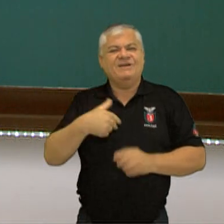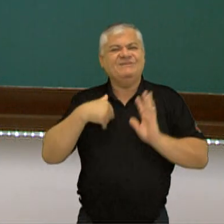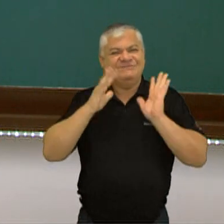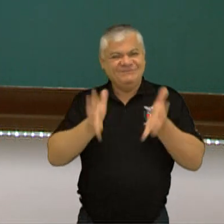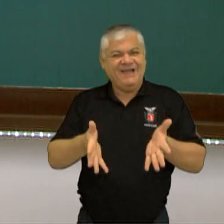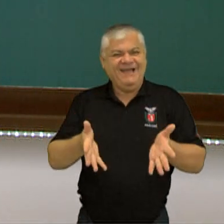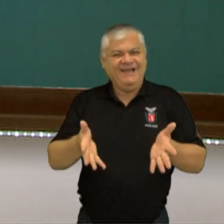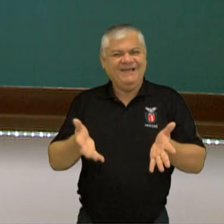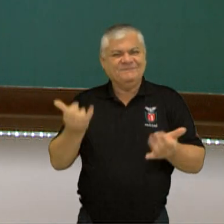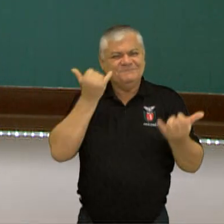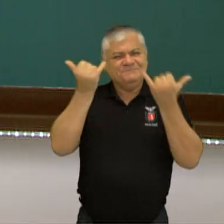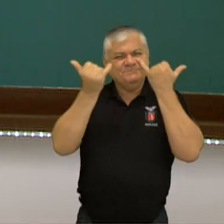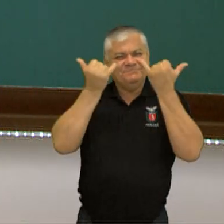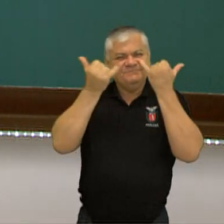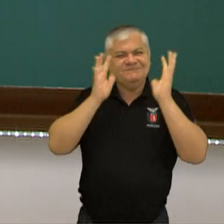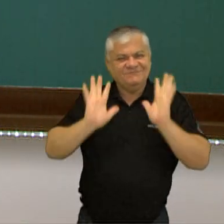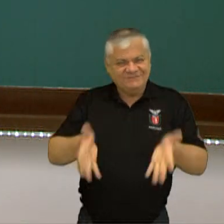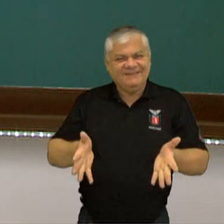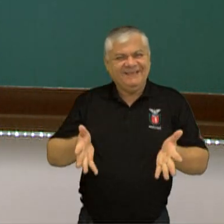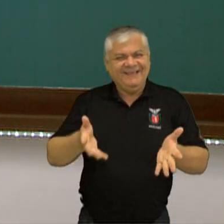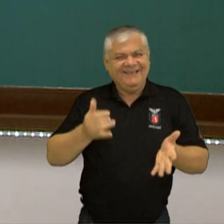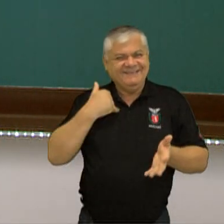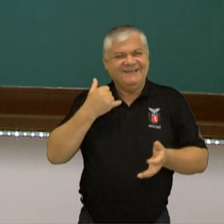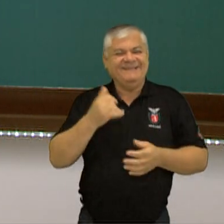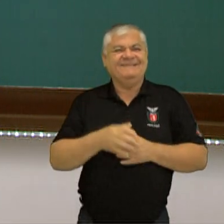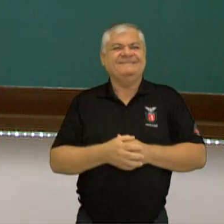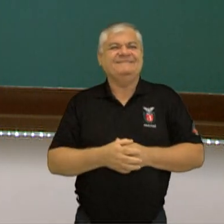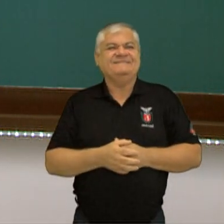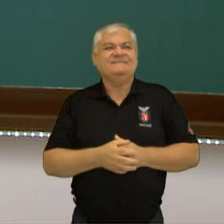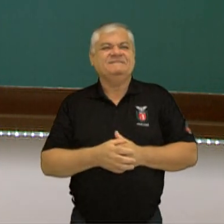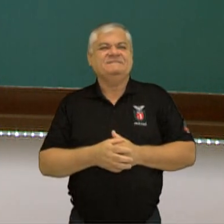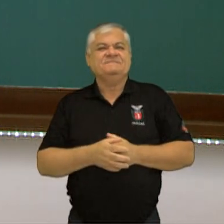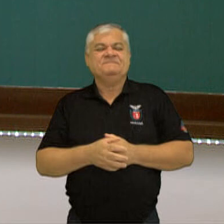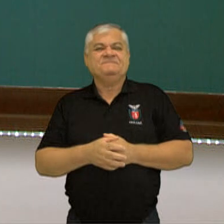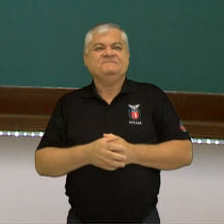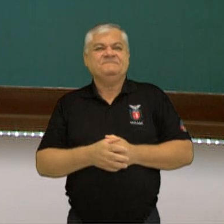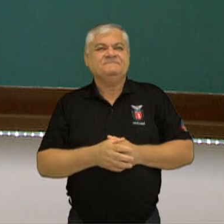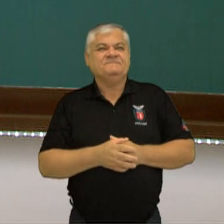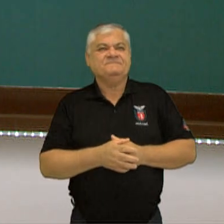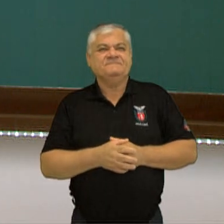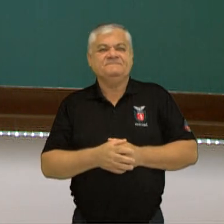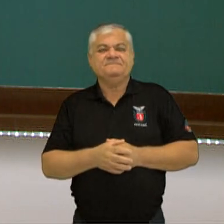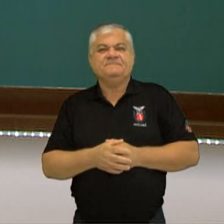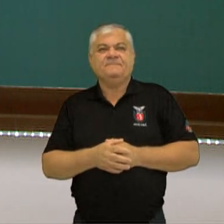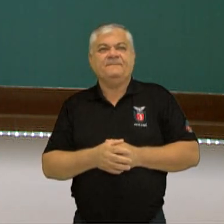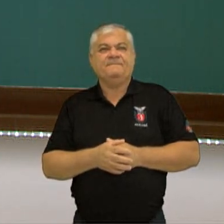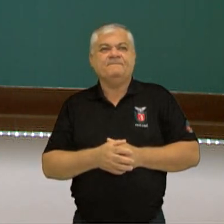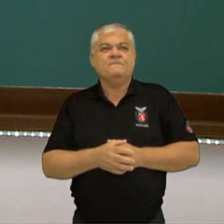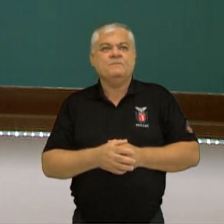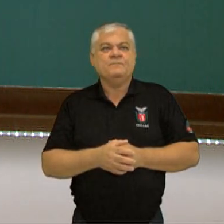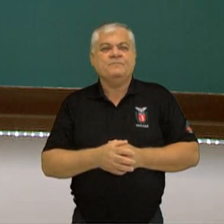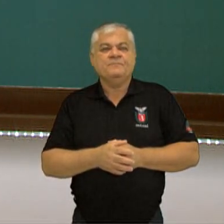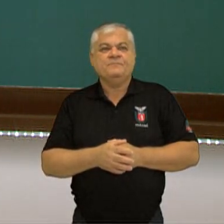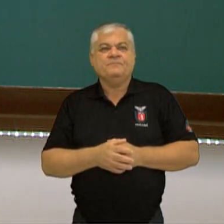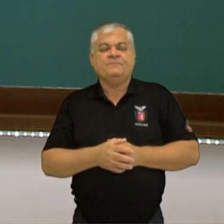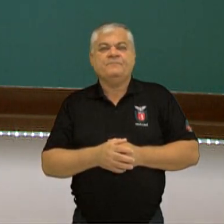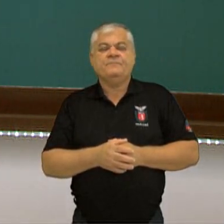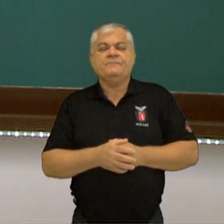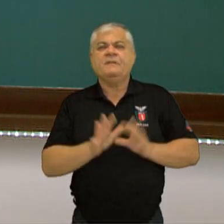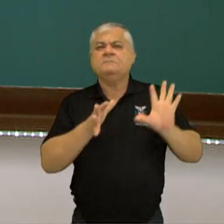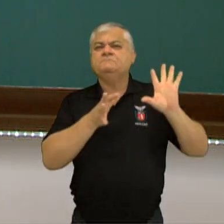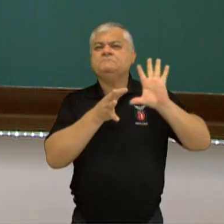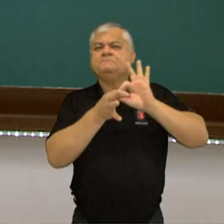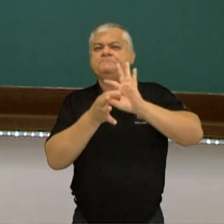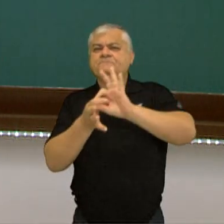falar alguma vez na sua vida, né? Então vamos lá. Contextualização para